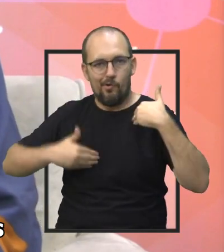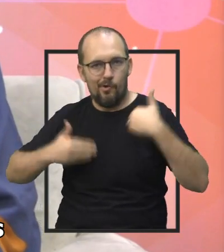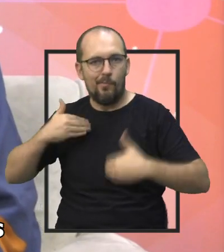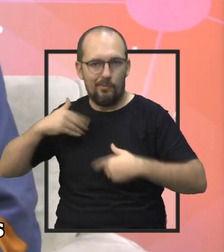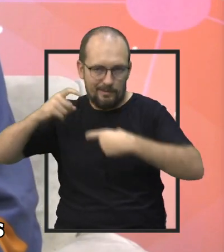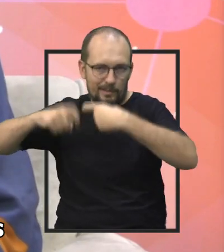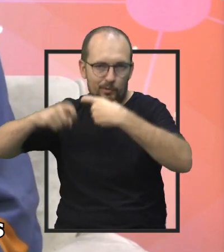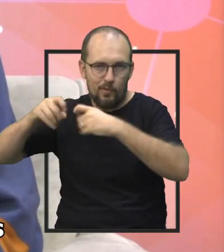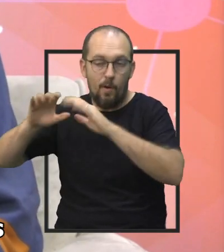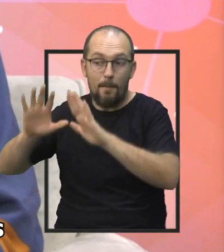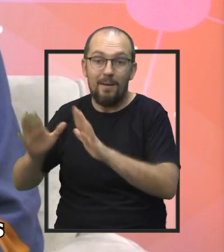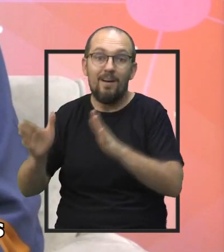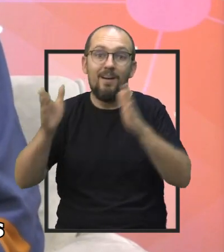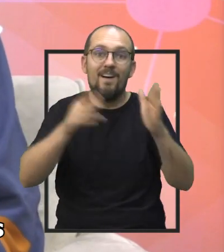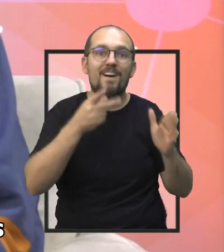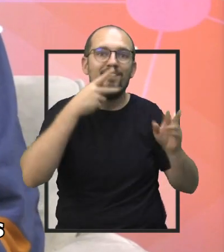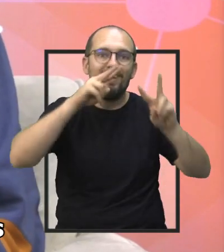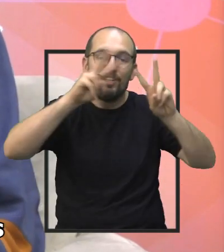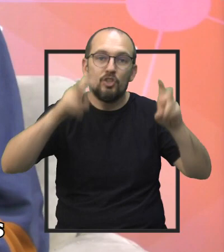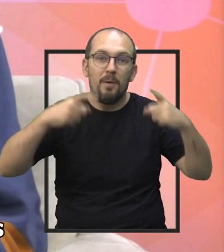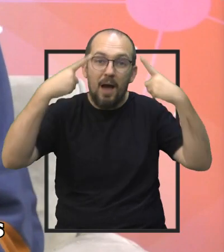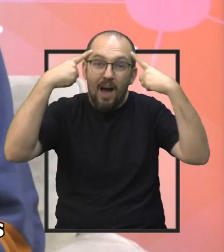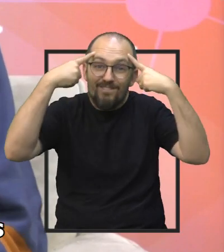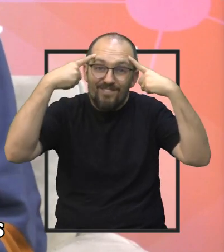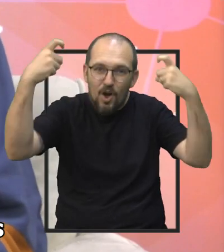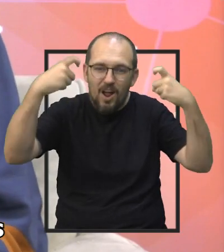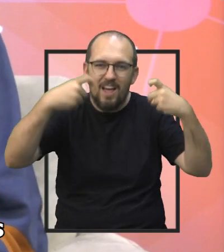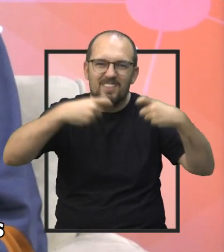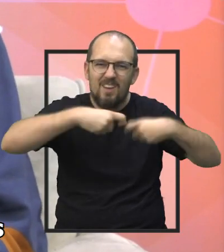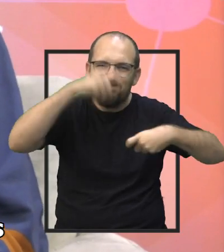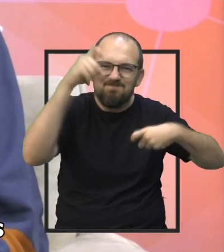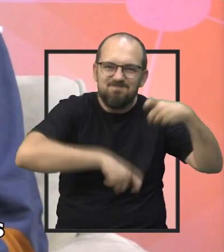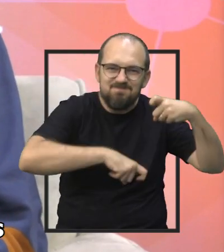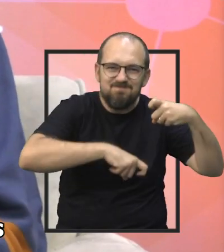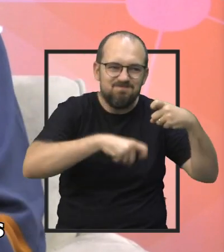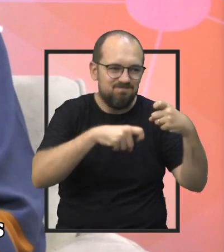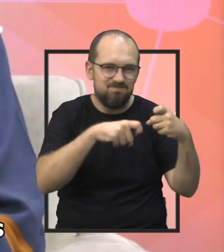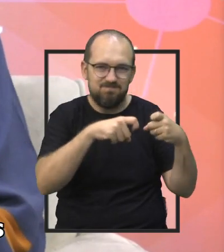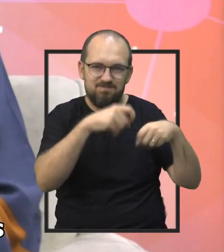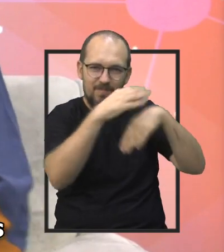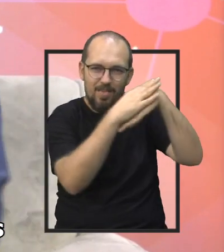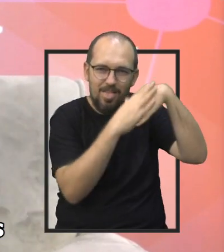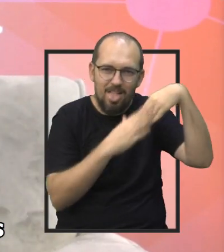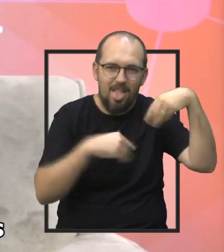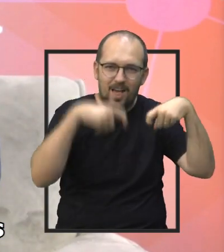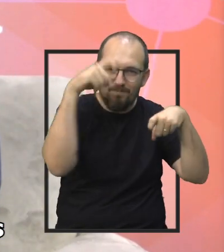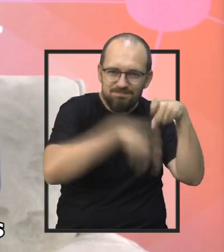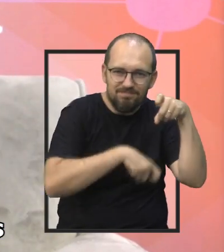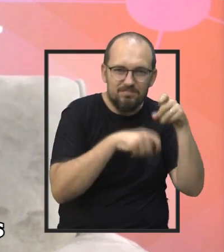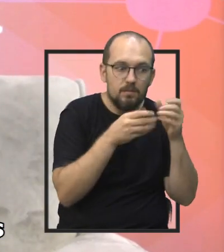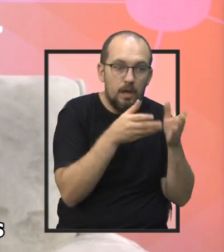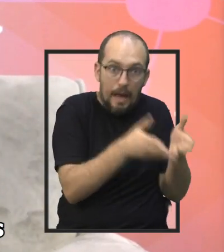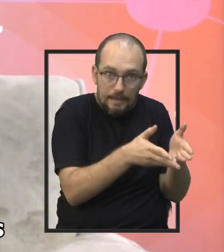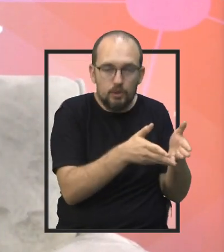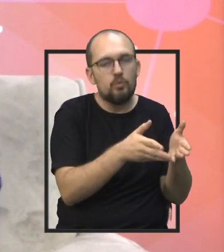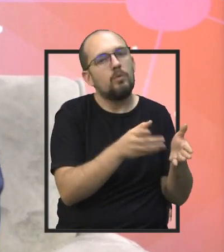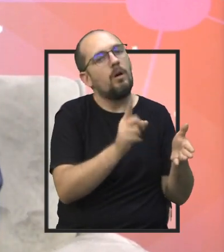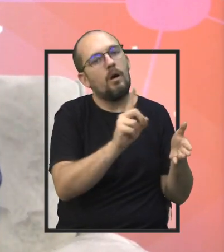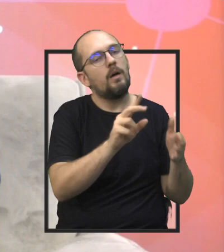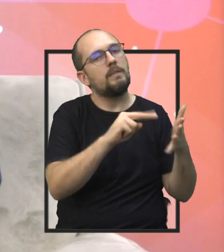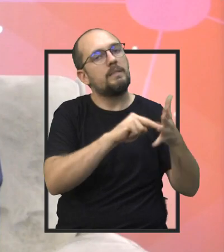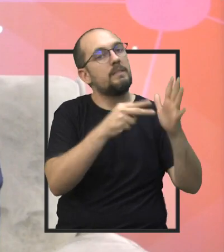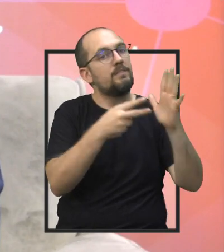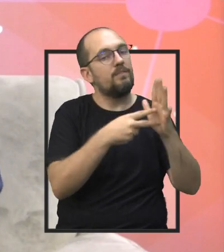a gente fala de abuso sexual, ele tem muito mais a ver com a relação